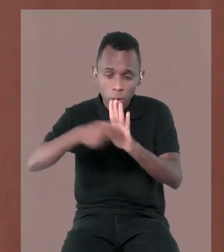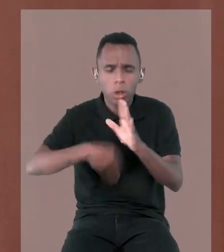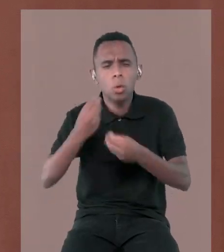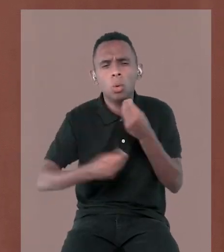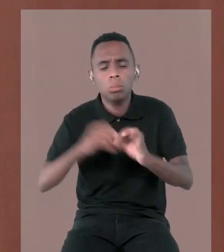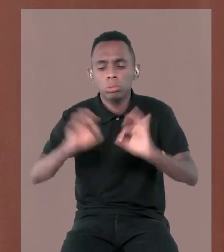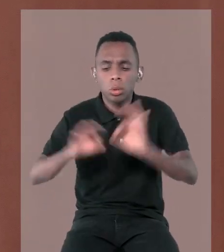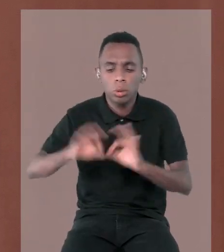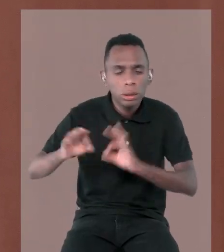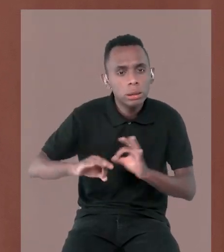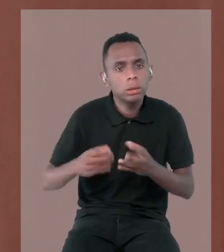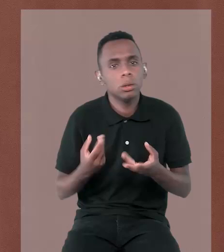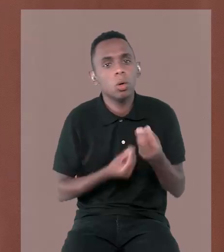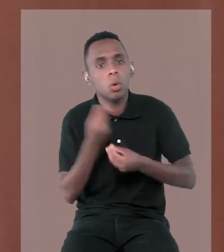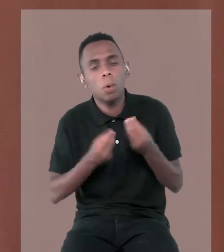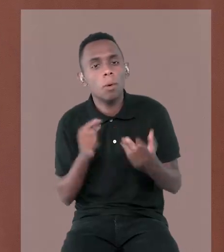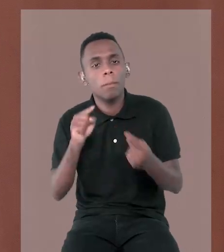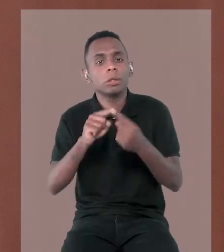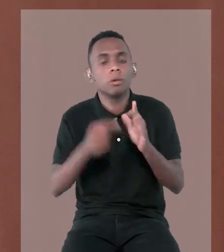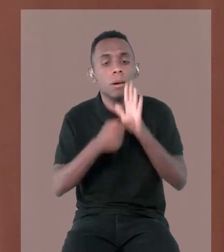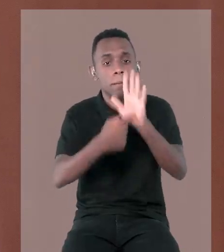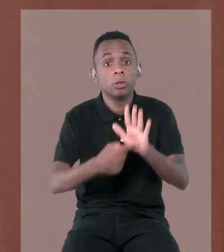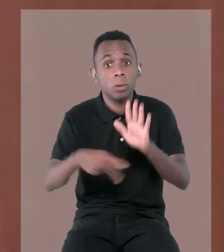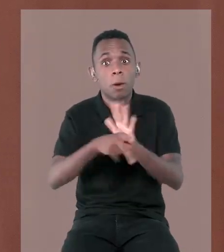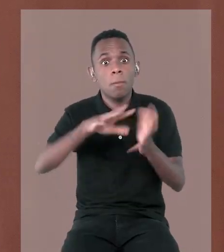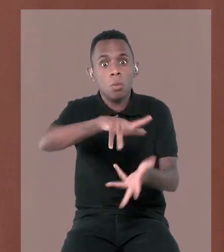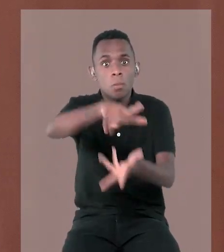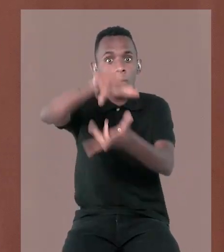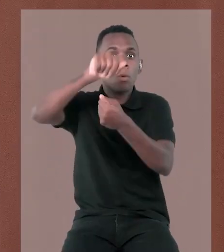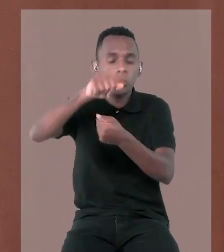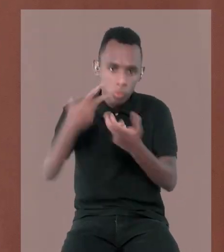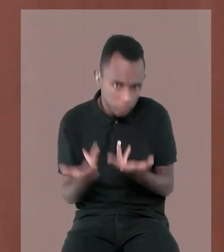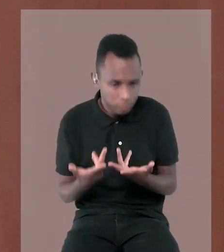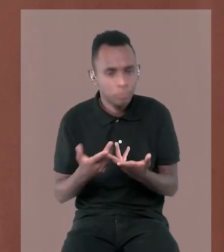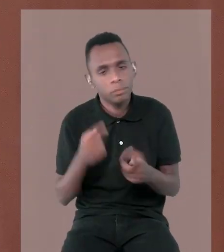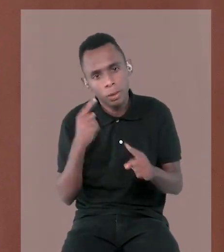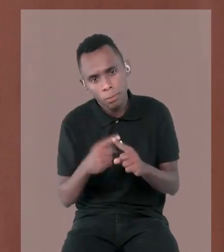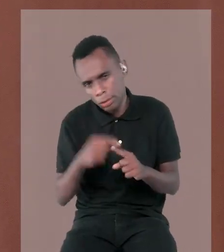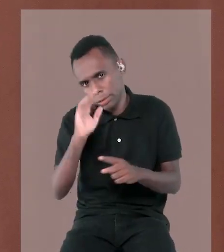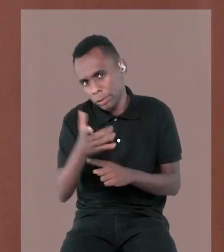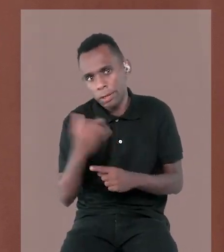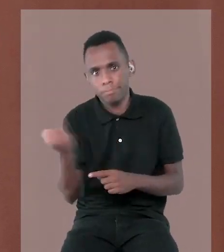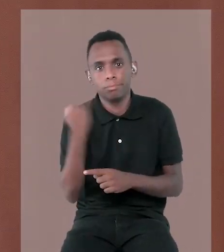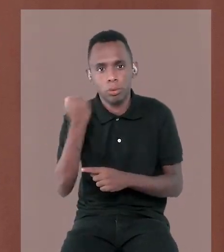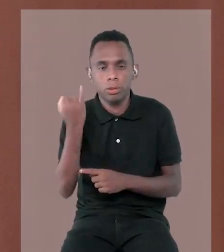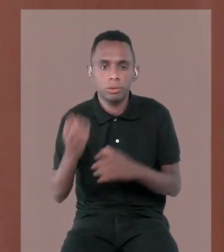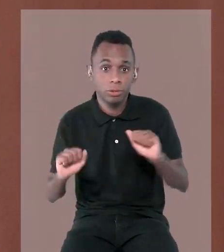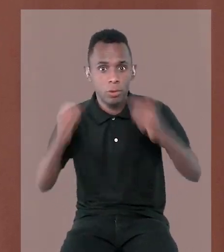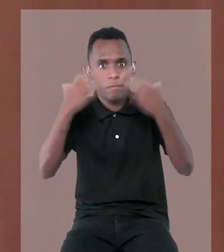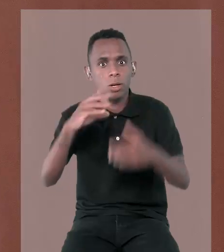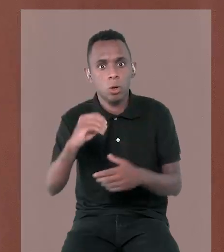é esse planejamento, como vocês pretendem apresentar isso para o mundo, né, como um todo, já considerando a relevância desse